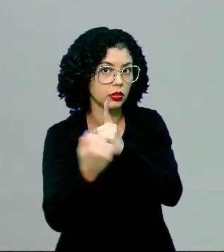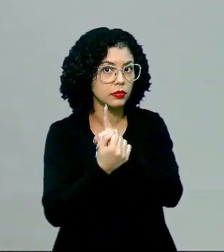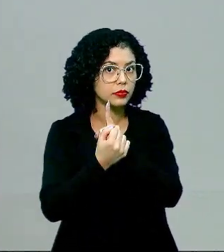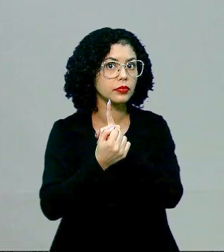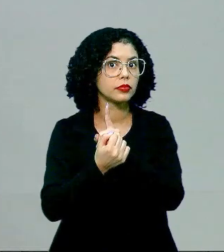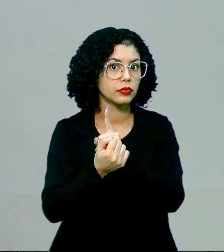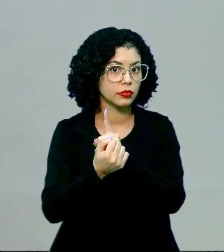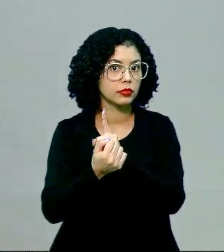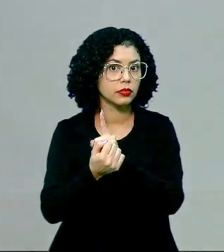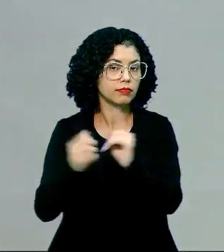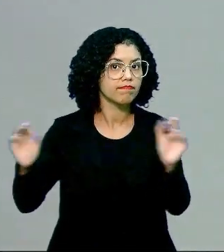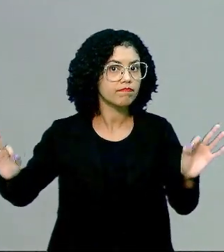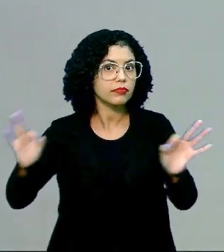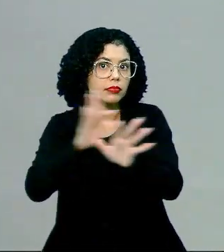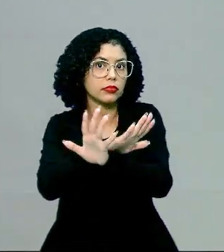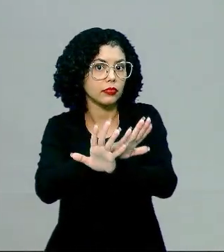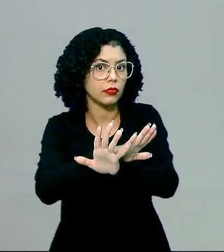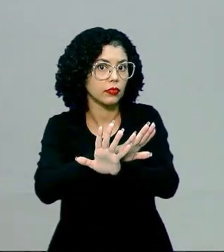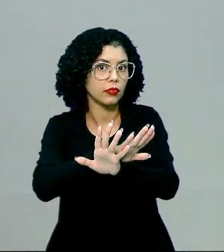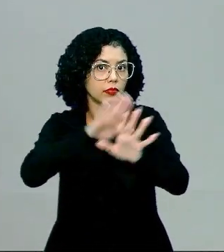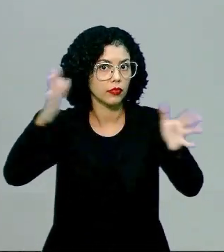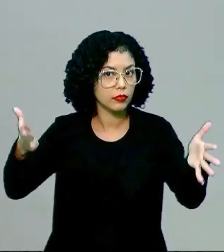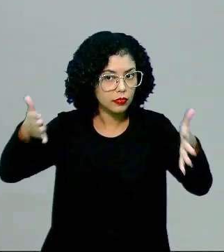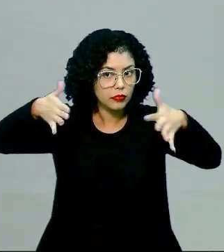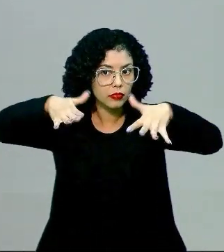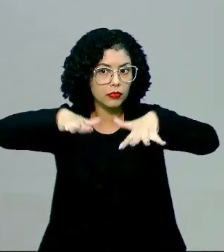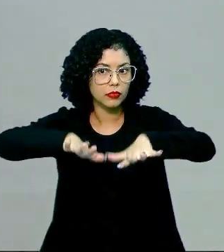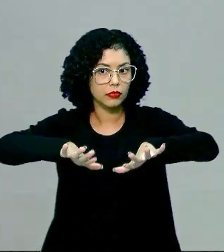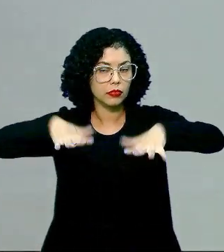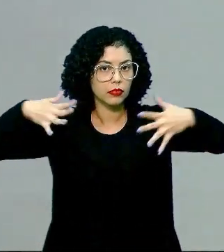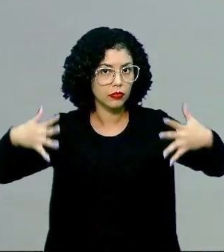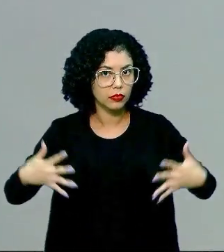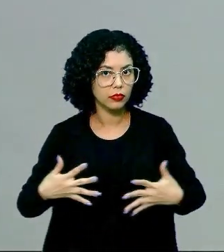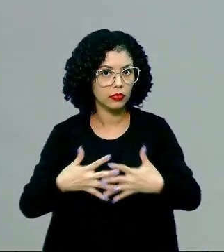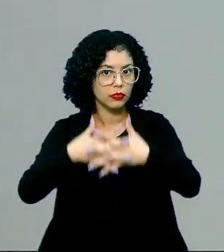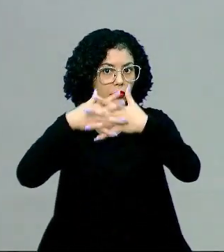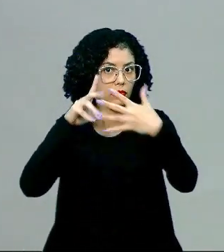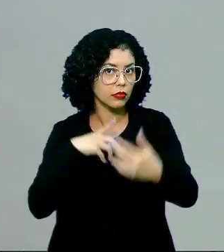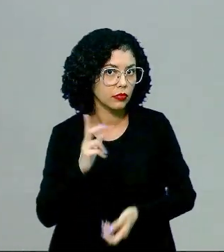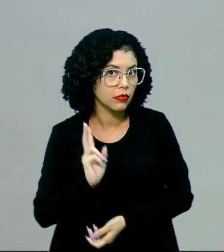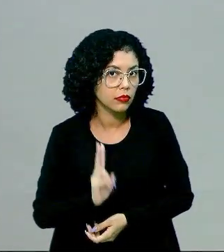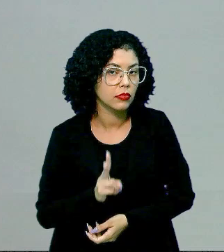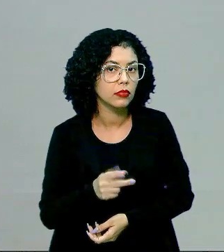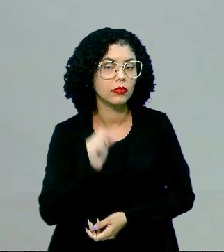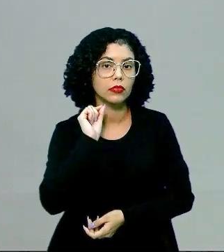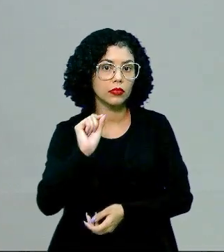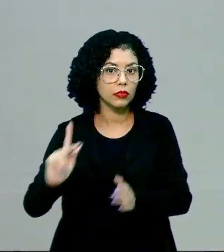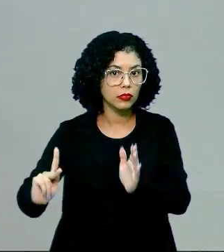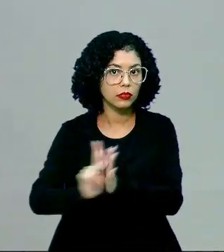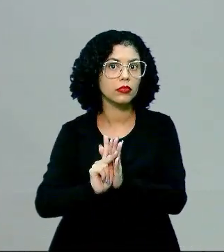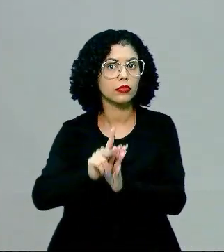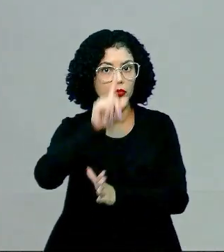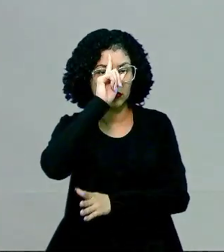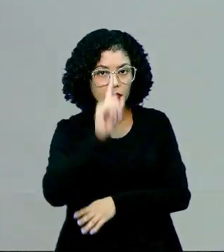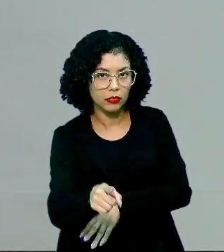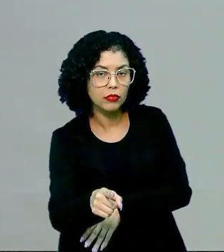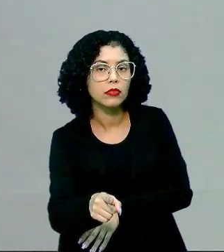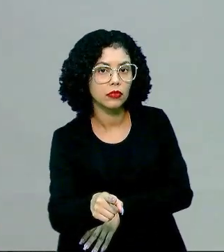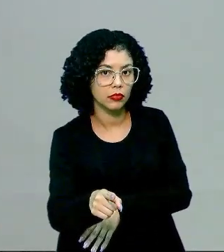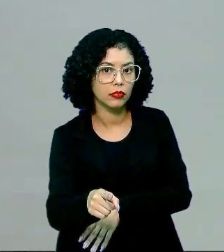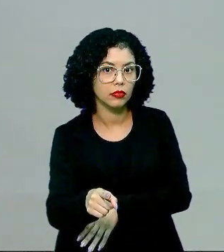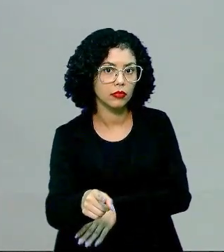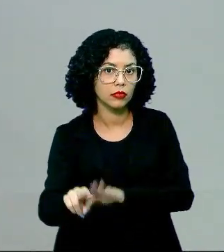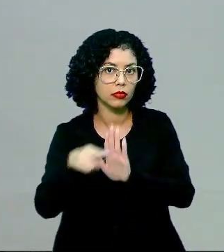sociais, eles acabam se articulando, eles acabam tendo a militância deles, e